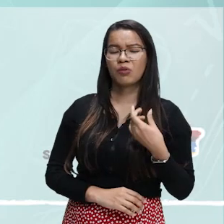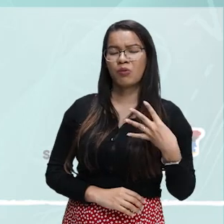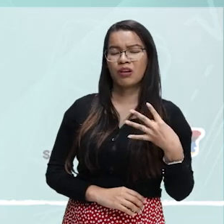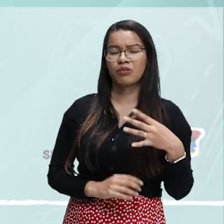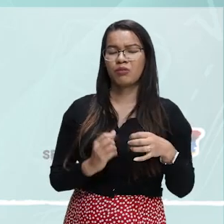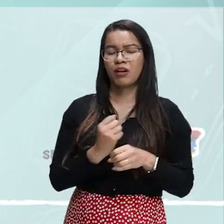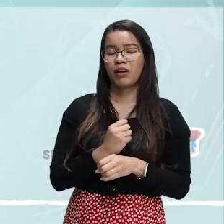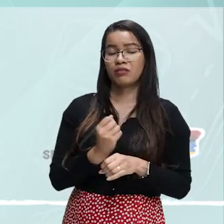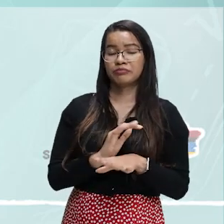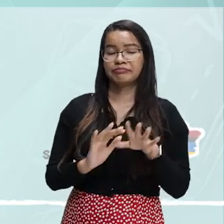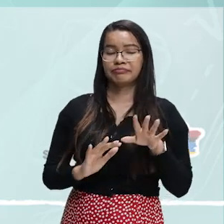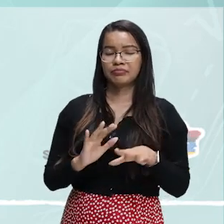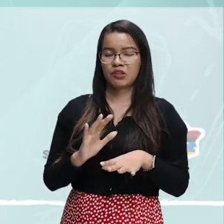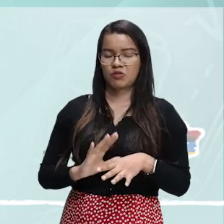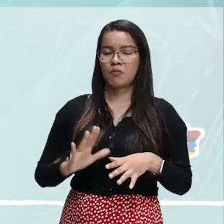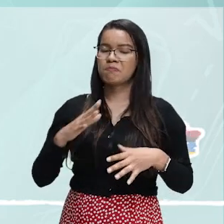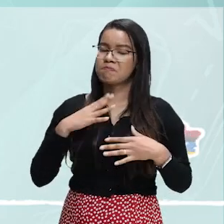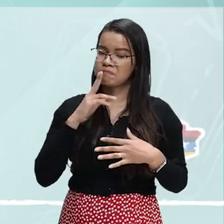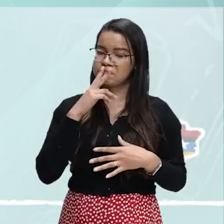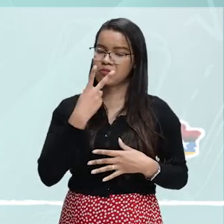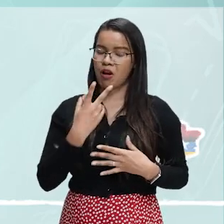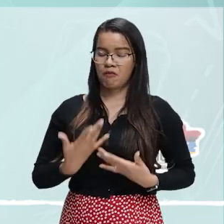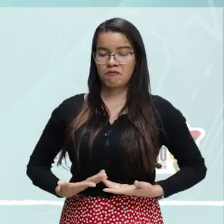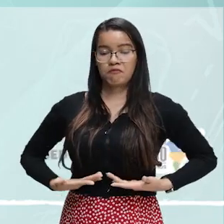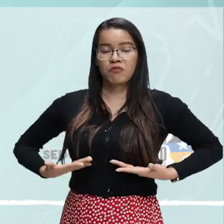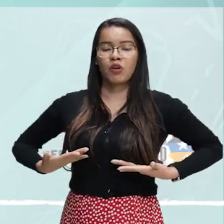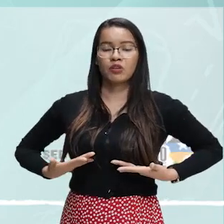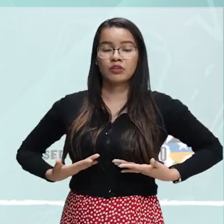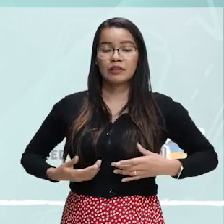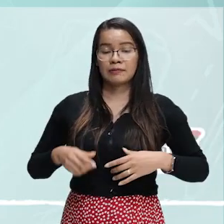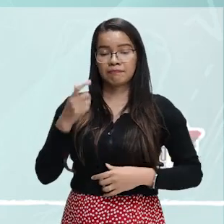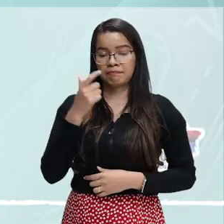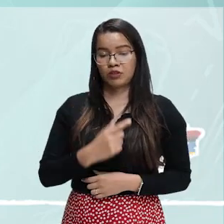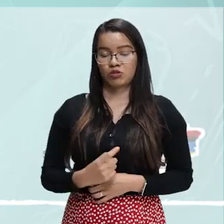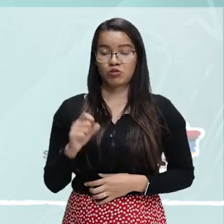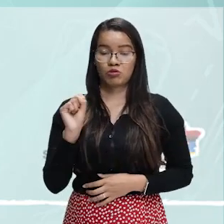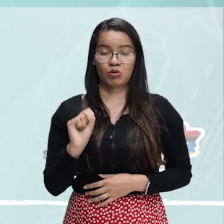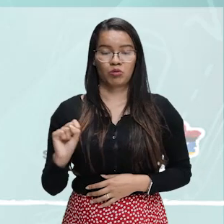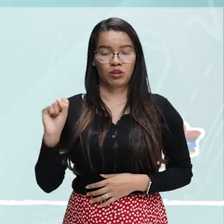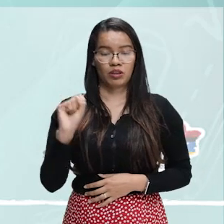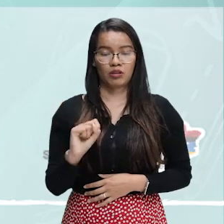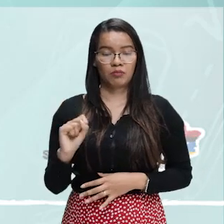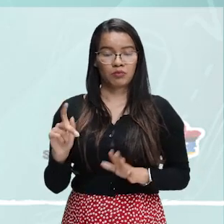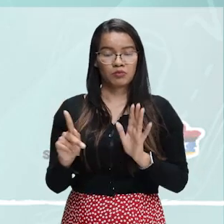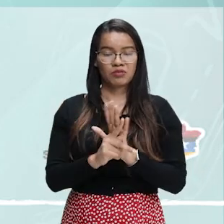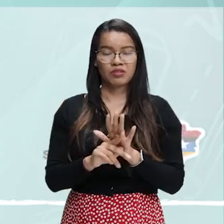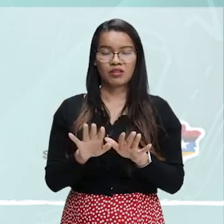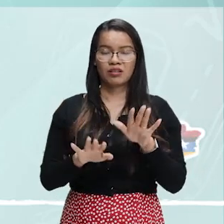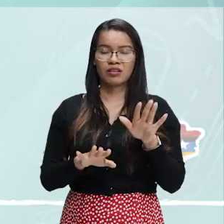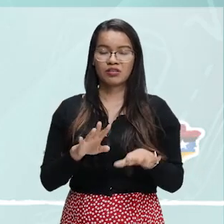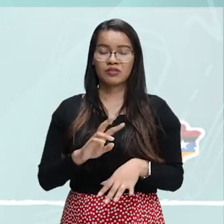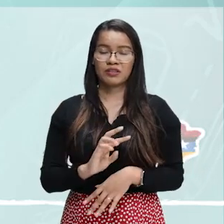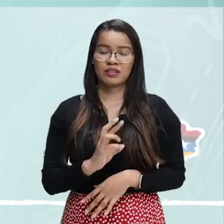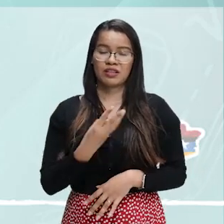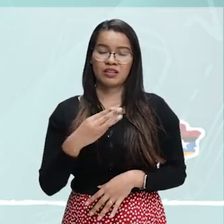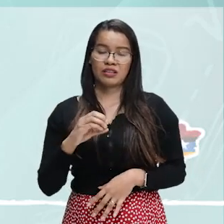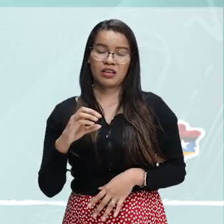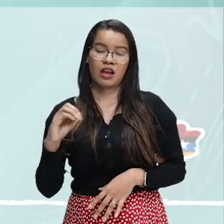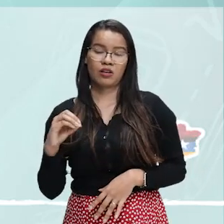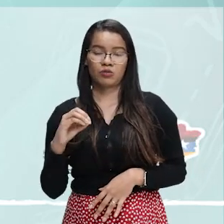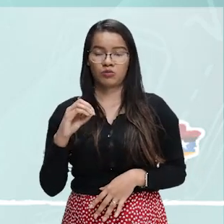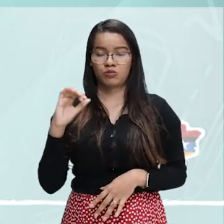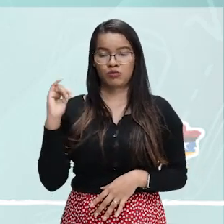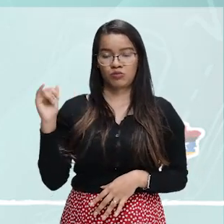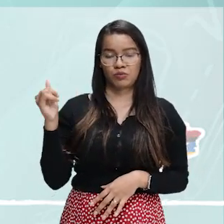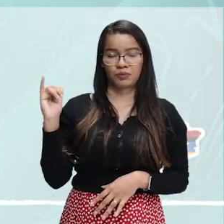de 300 contos e fui acompanhado ao cemitério por 11 amigos. 11 amigos! Verdade